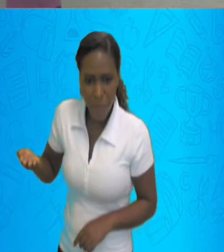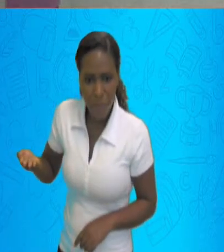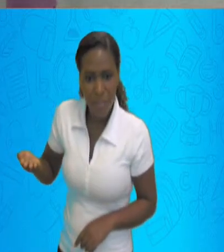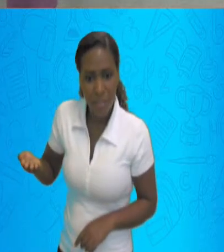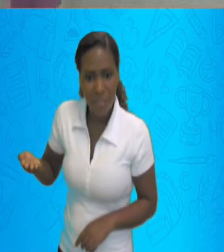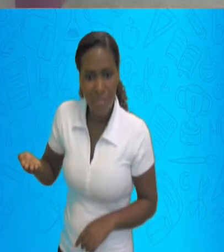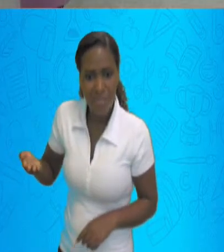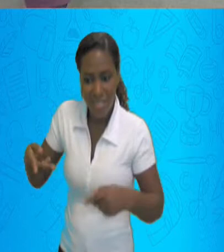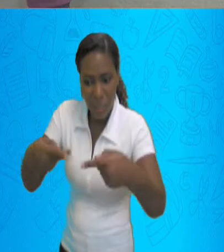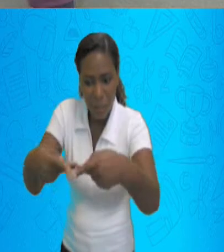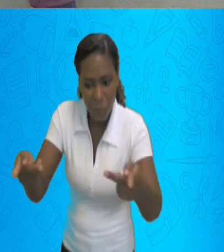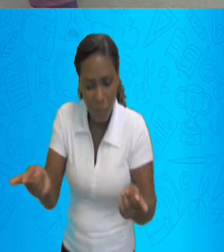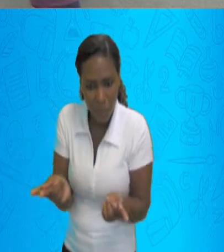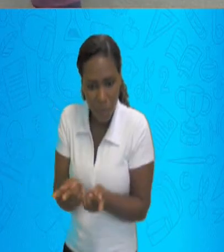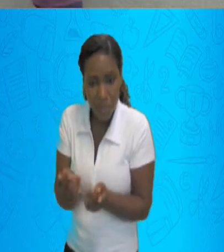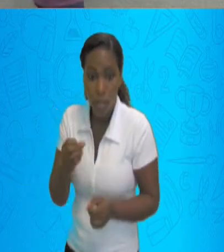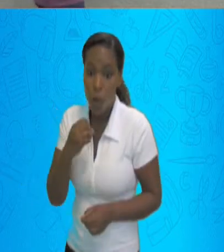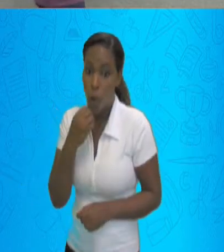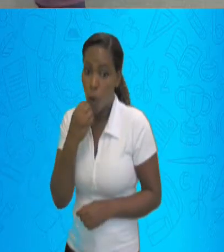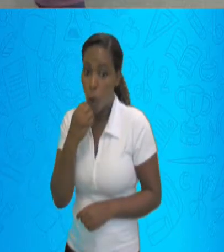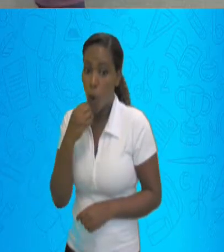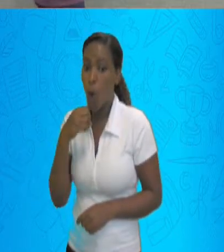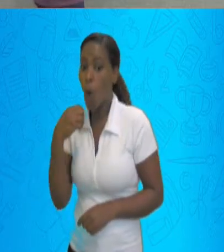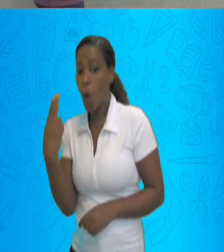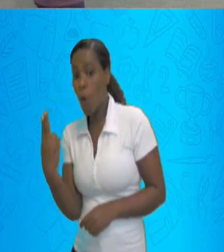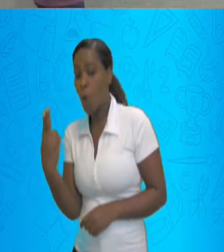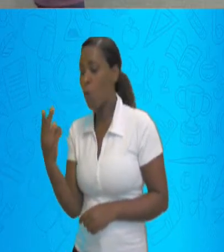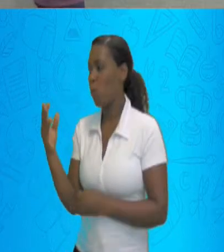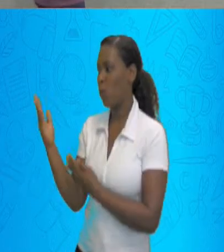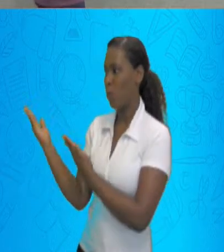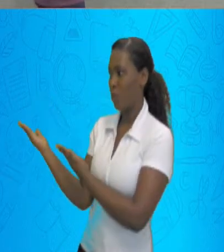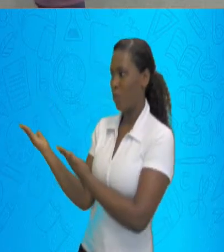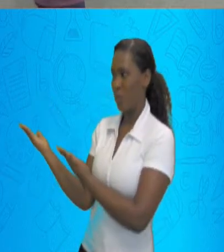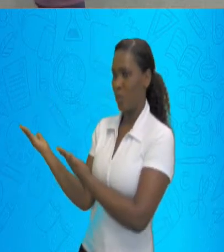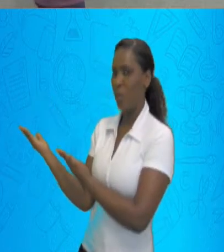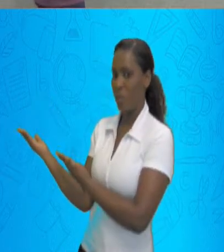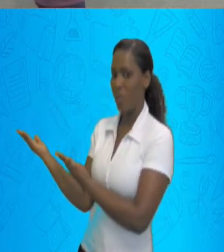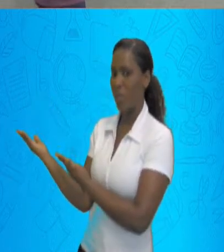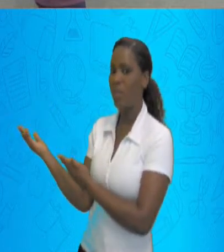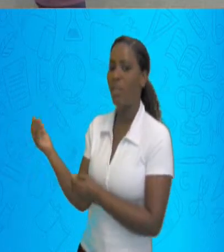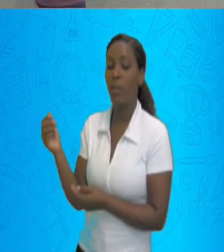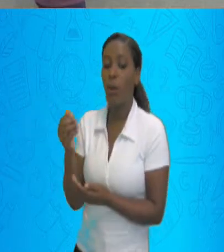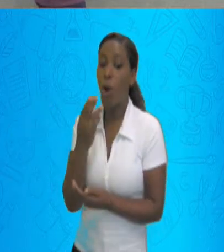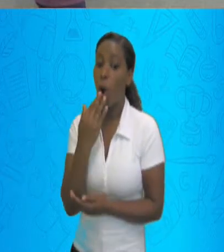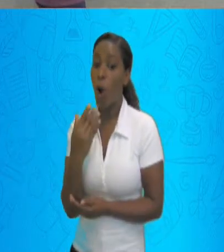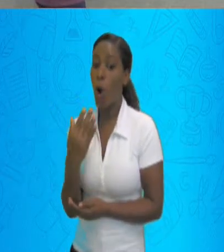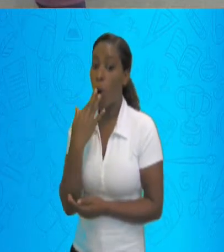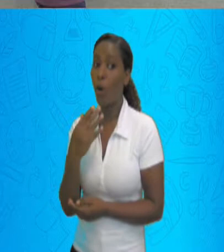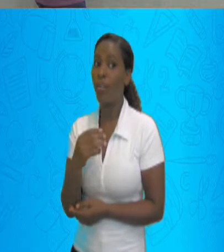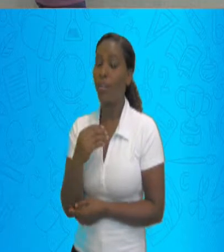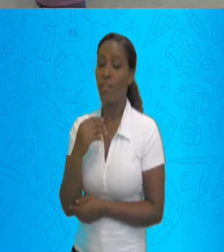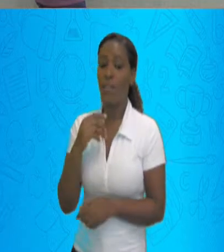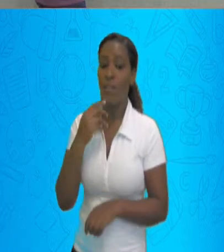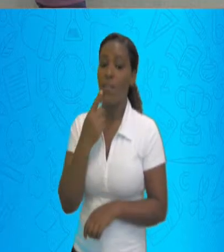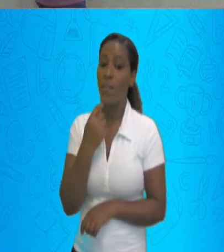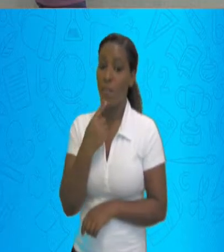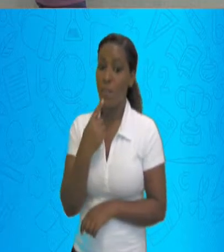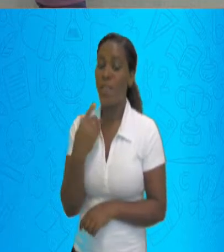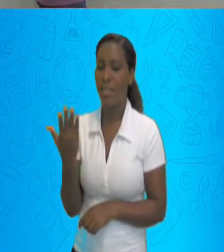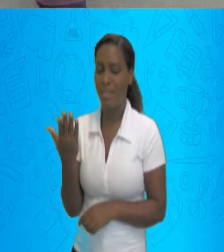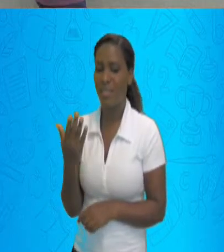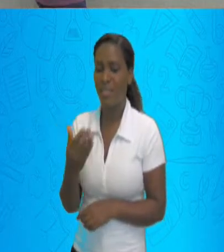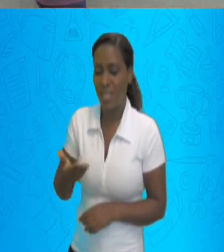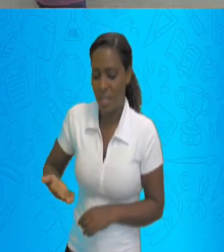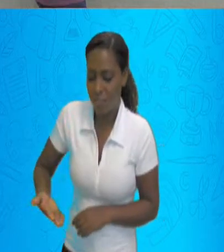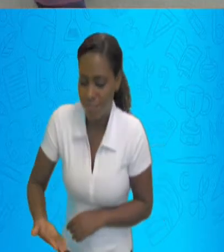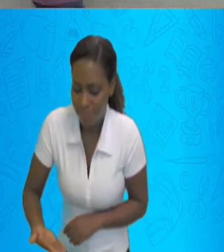fracionário. Observe essa figura aqui. A mesma figura foi dividida em 4 partes. A parte pintada,